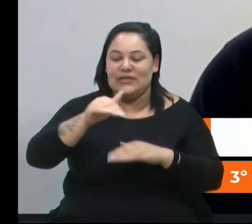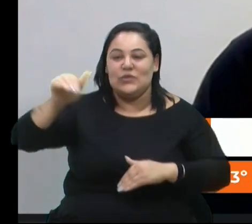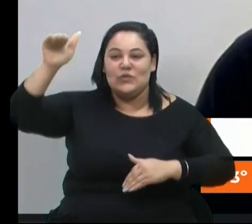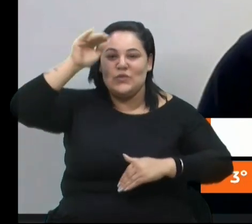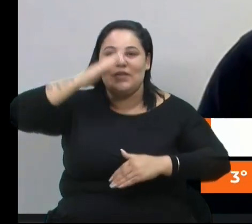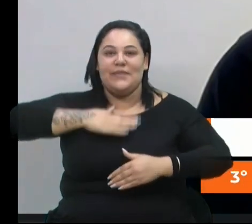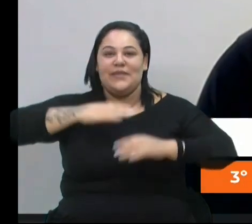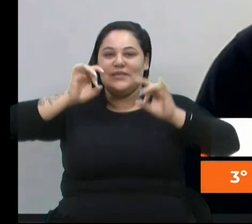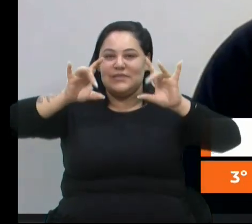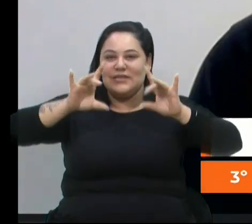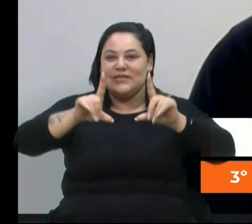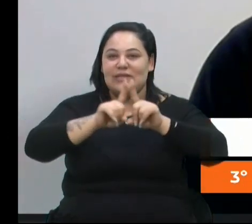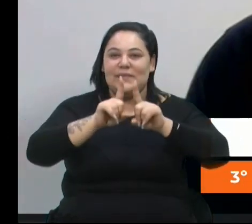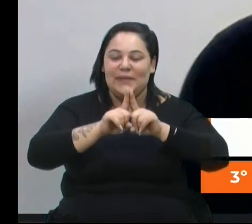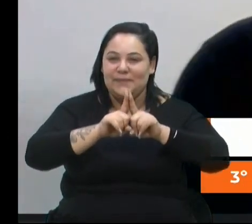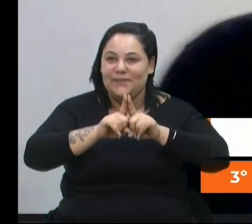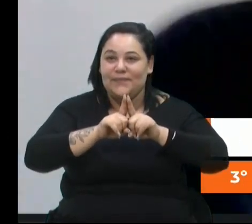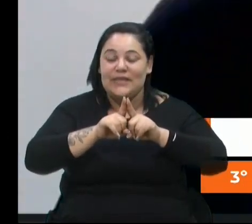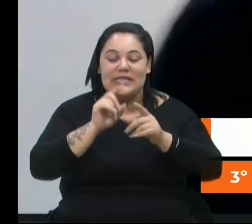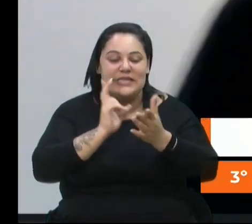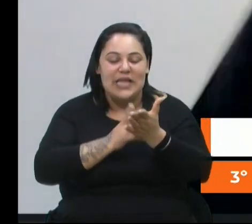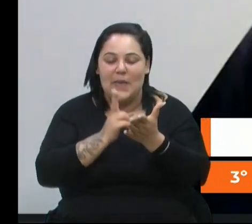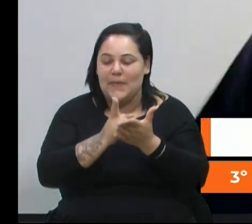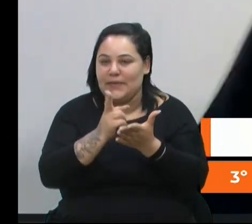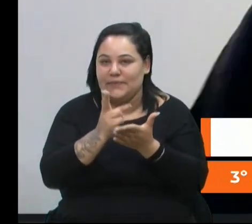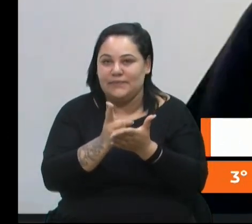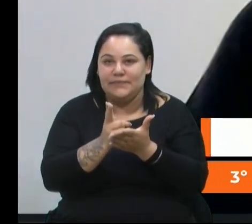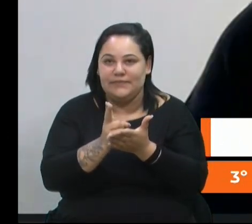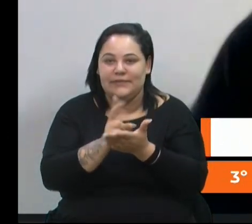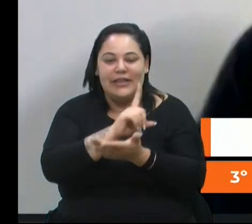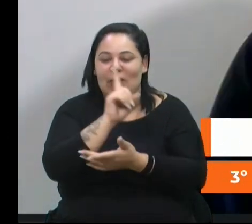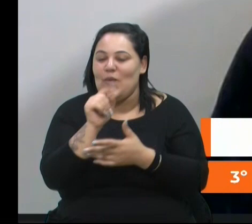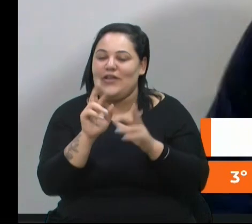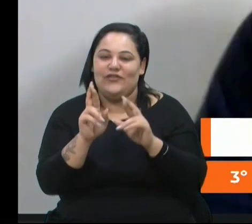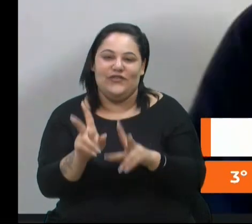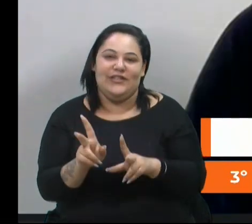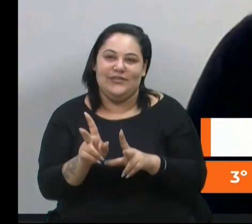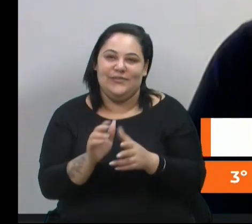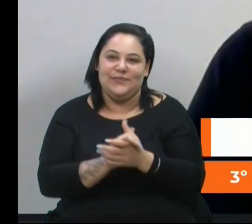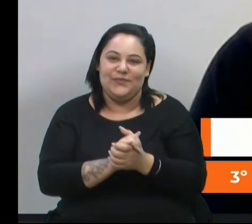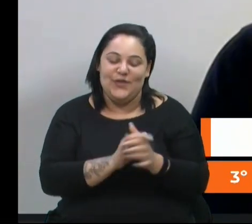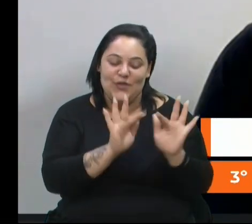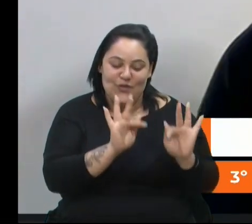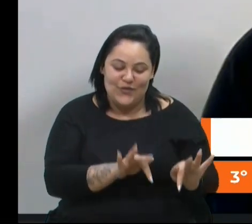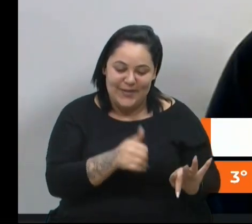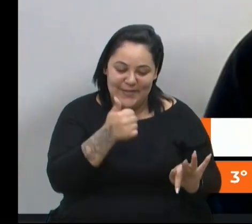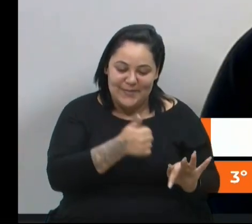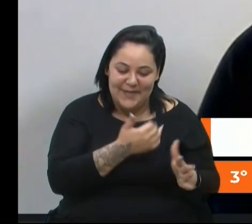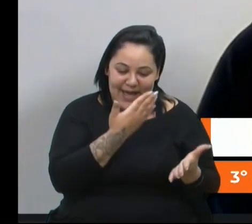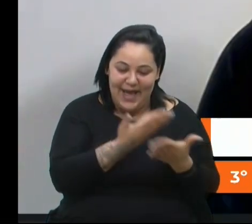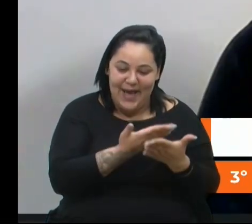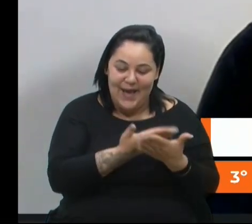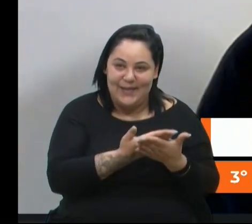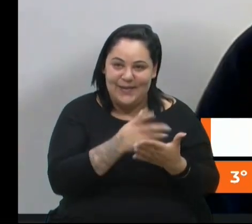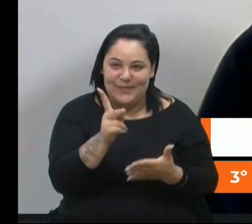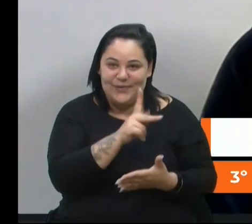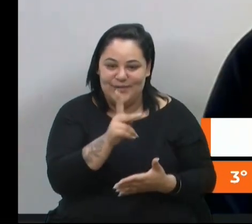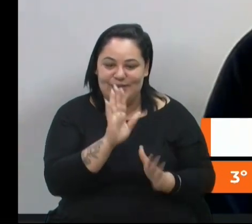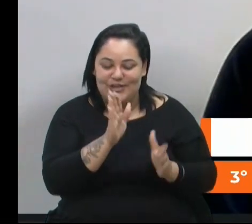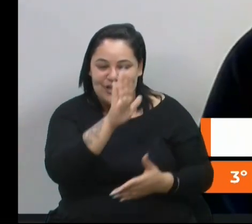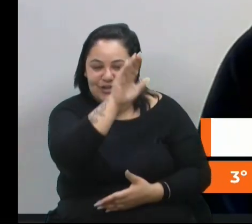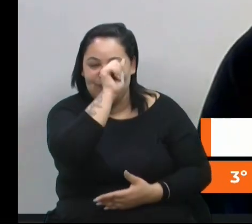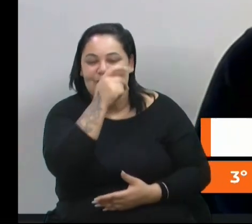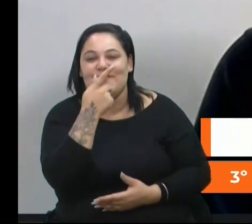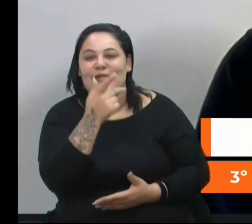minha especialização, e não foi diferente. No término da primeira aula, a professora já veio me chamar e